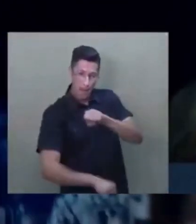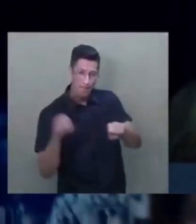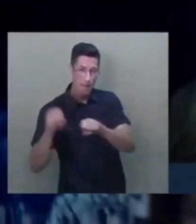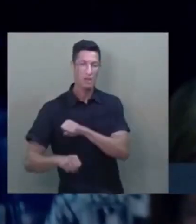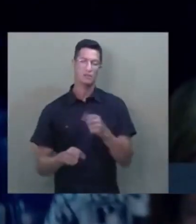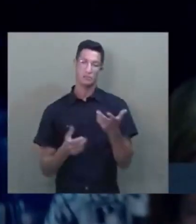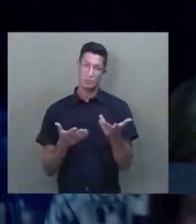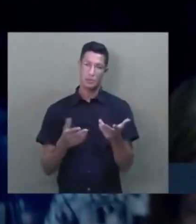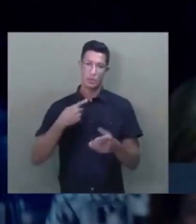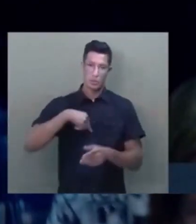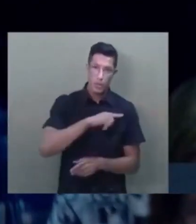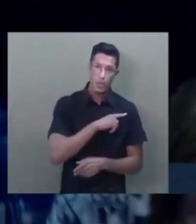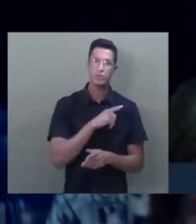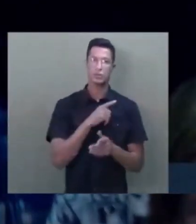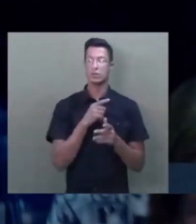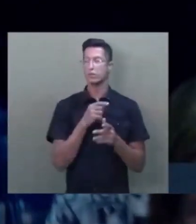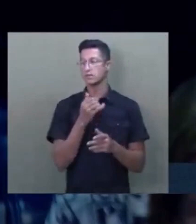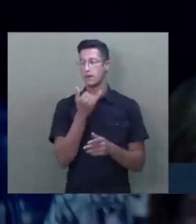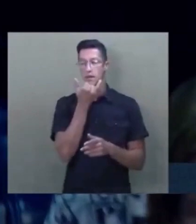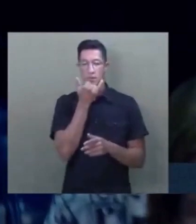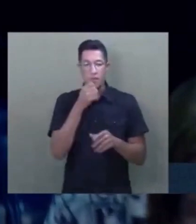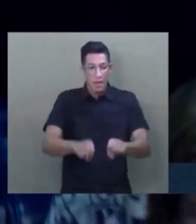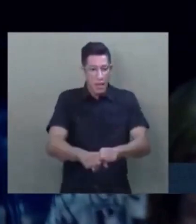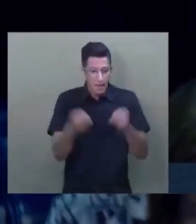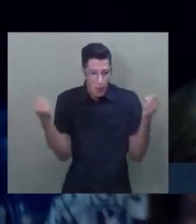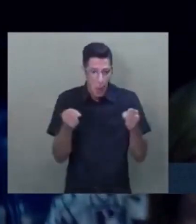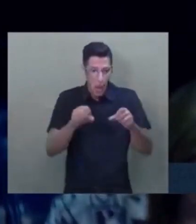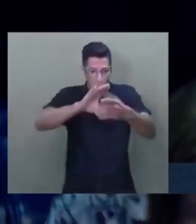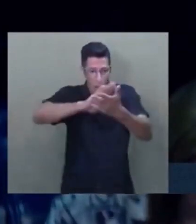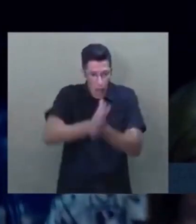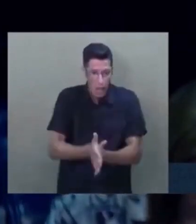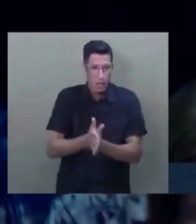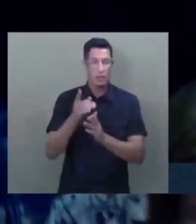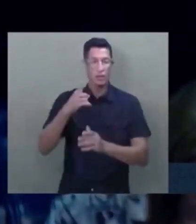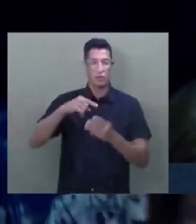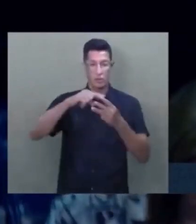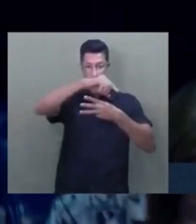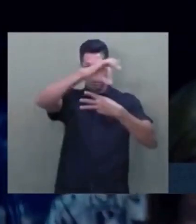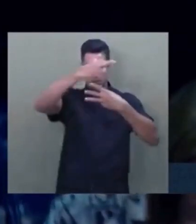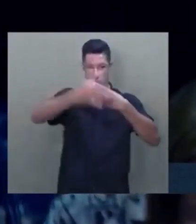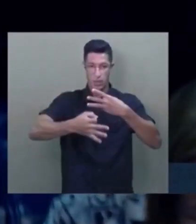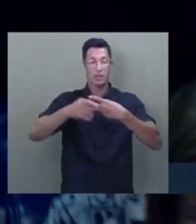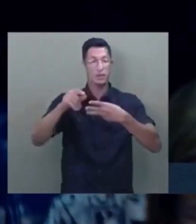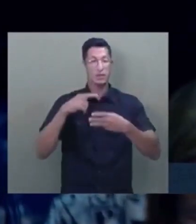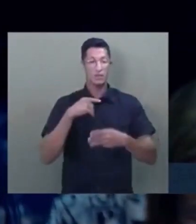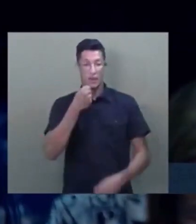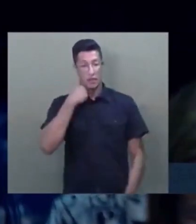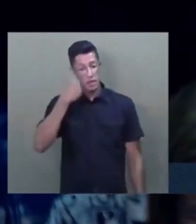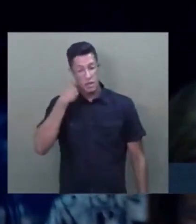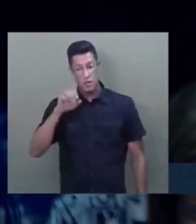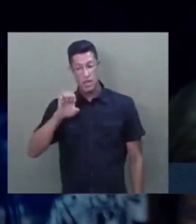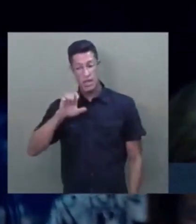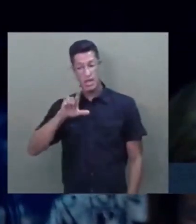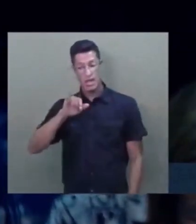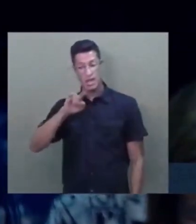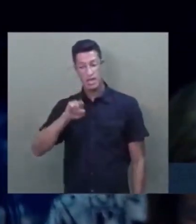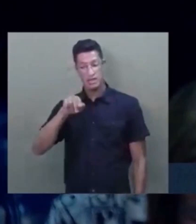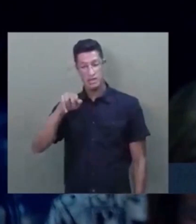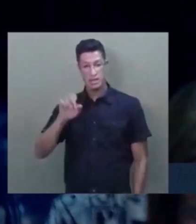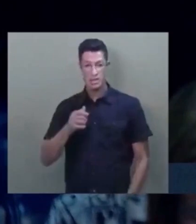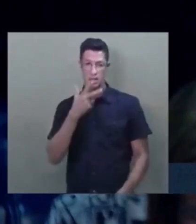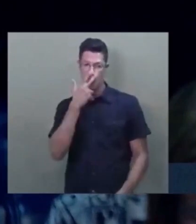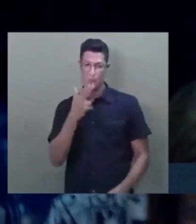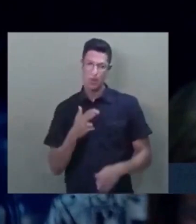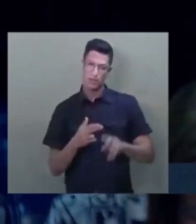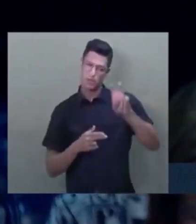poderes. Sugeri, estou sugerindo a senadora Elisiane também, eu acho que uma comissão de